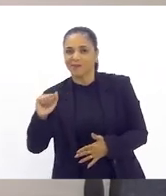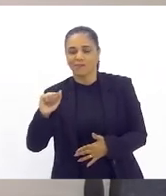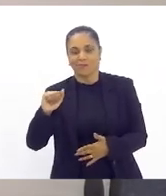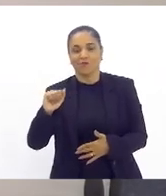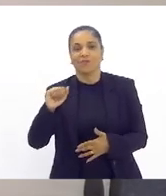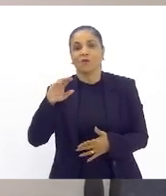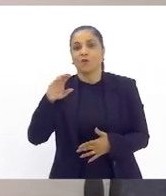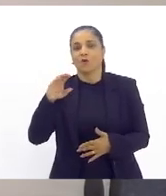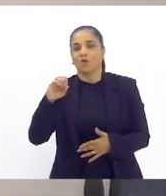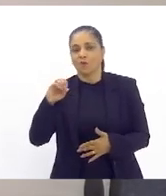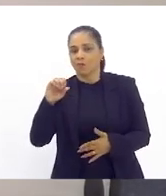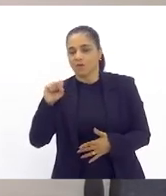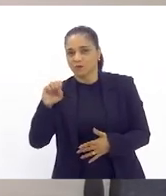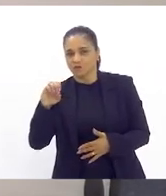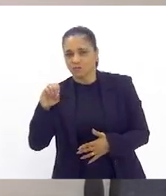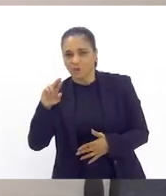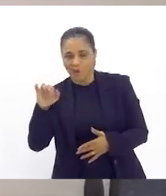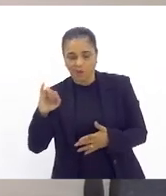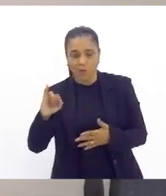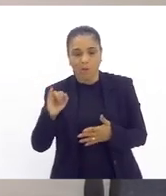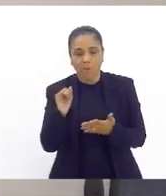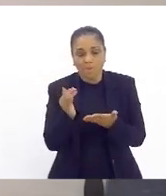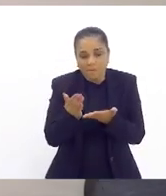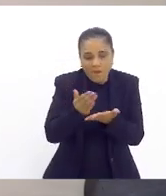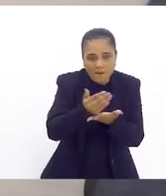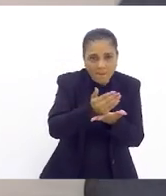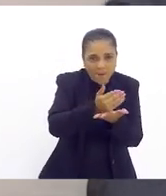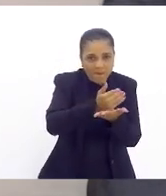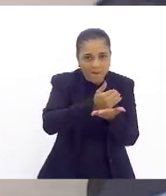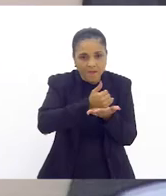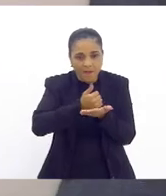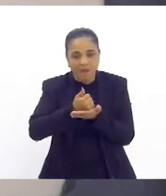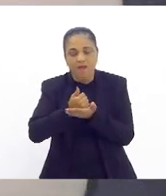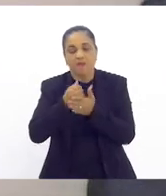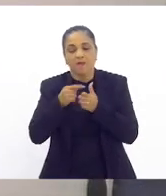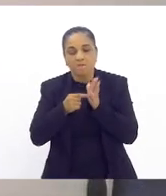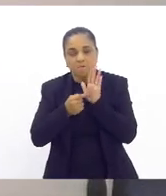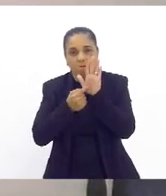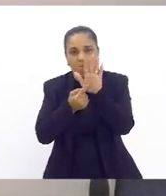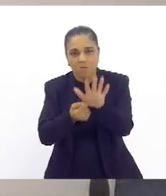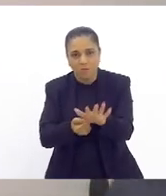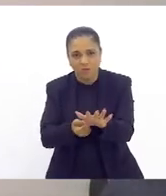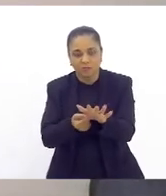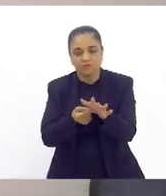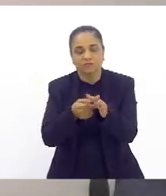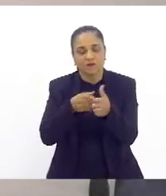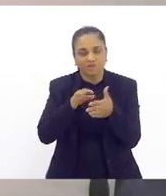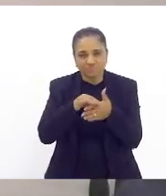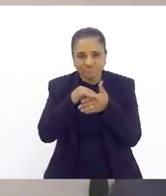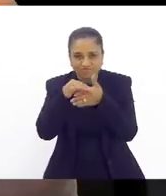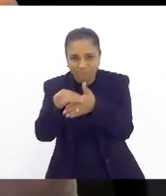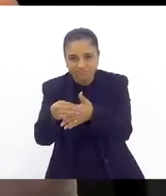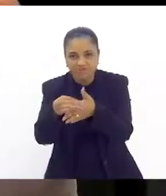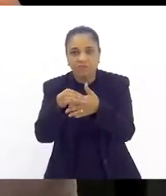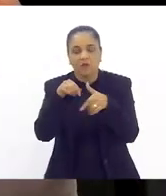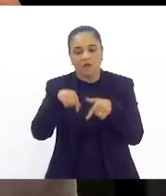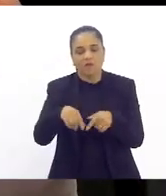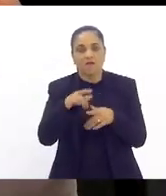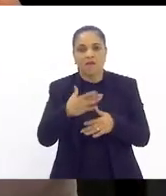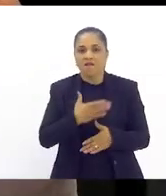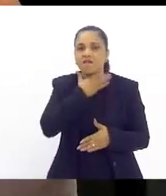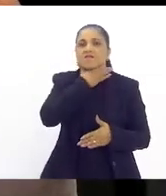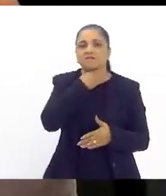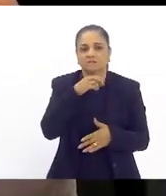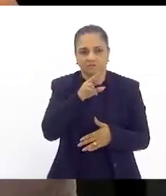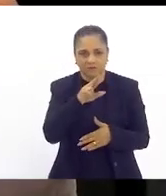a mapear e apontar caminhos para enfrentar a crise econômica do Estado do Rio de Janeiro Obrigada